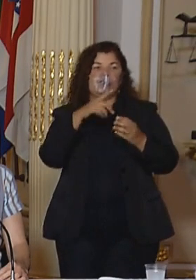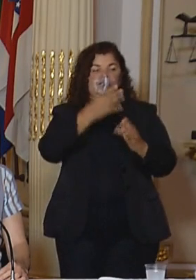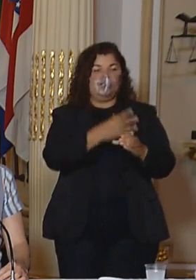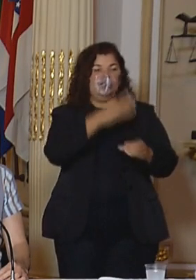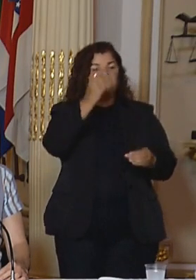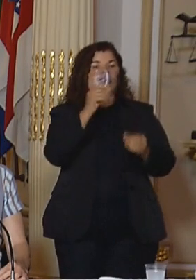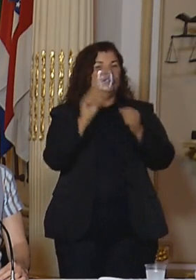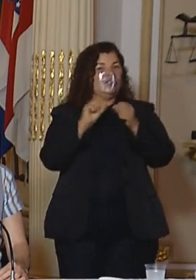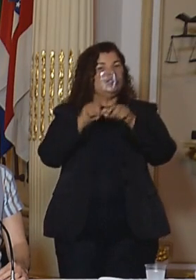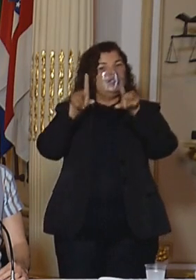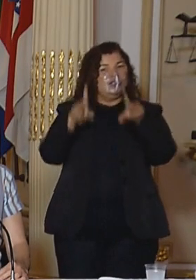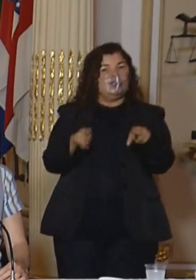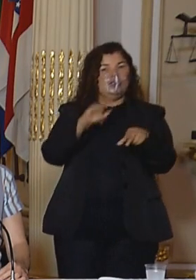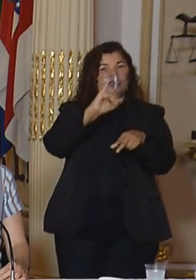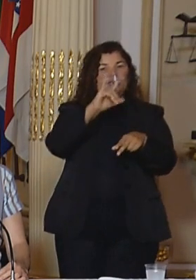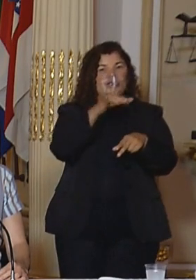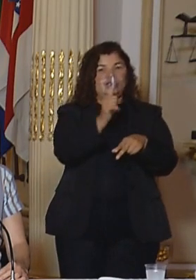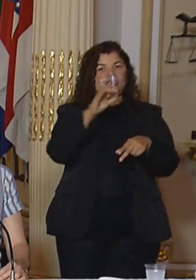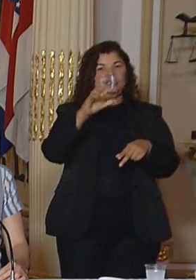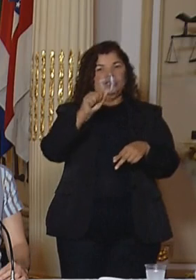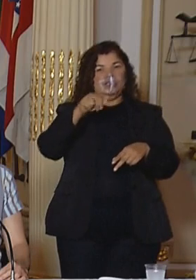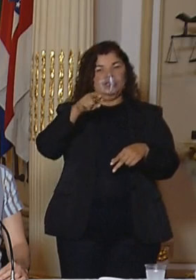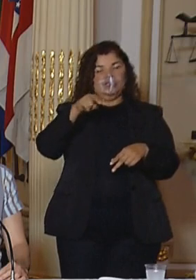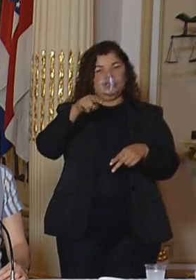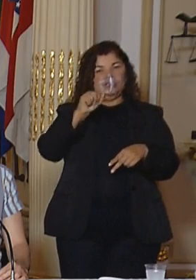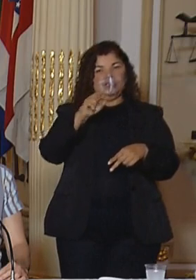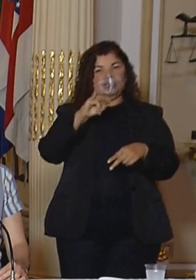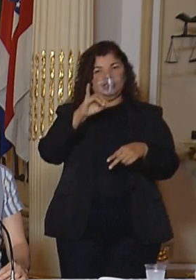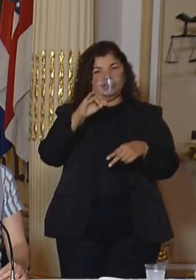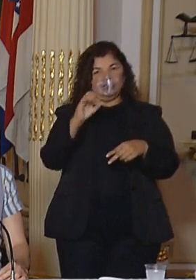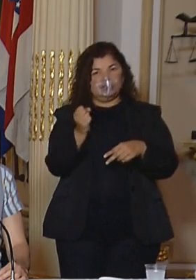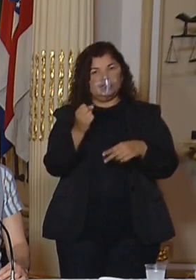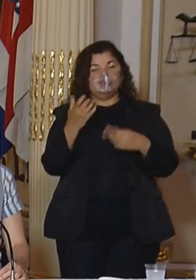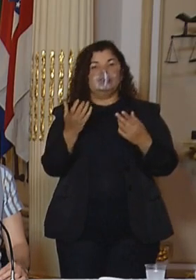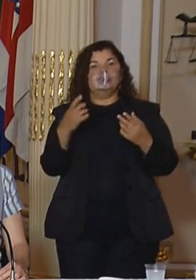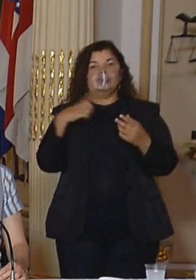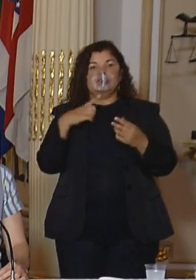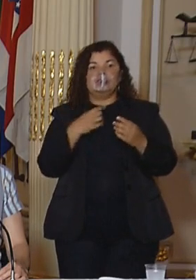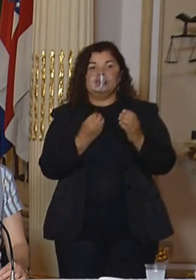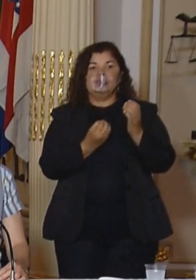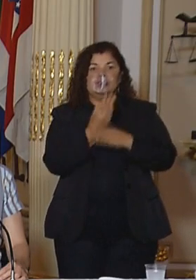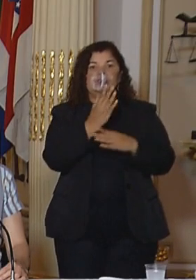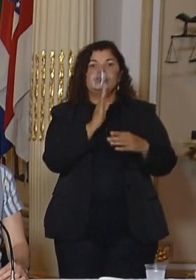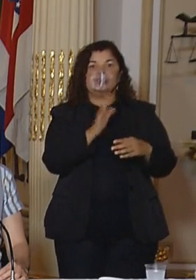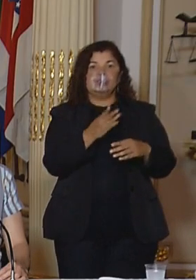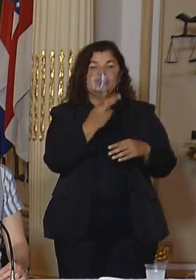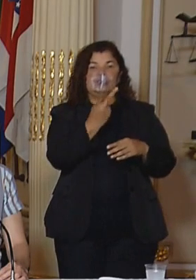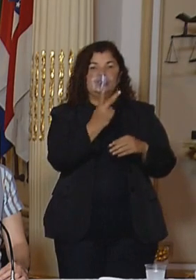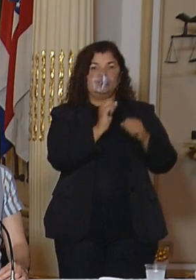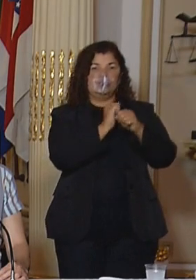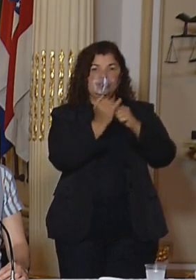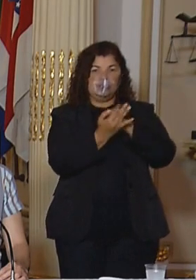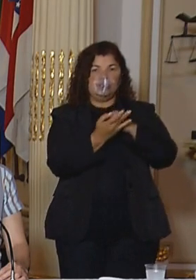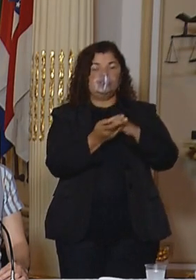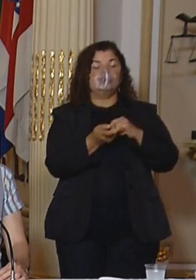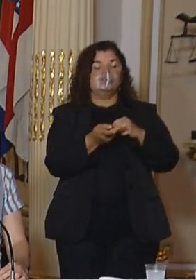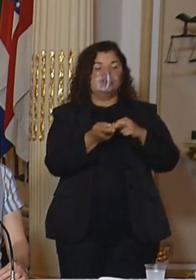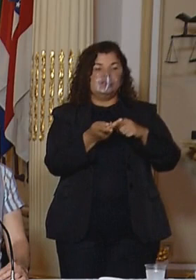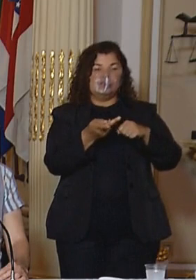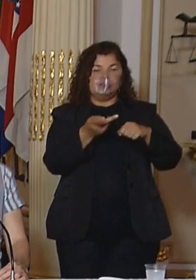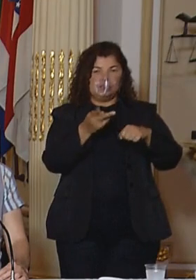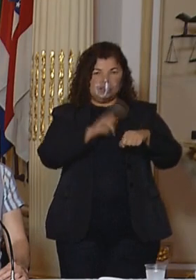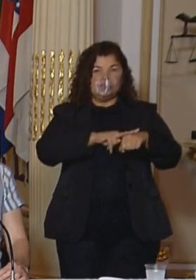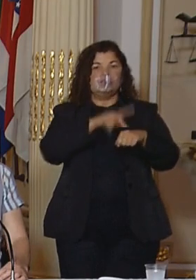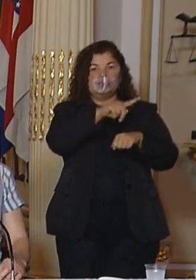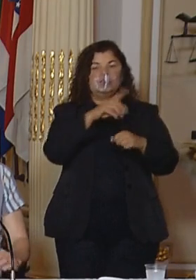Fernando de Noronha. Inclusive, nós tivemos o surgimento de 2 novos casos, né, lá em Fernando de